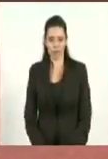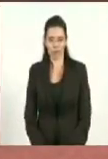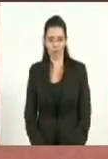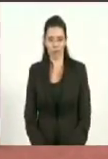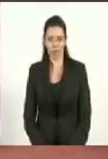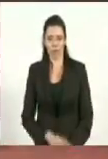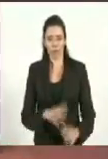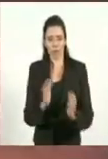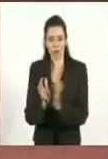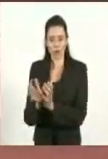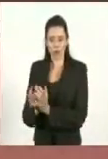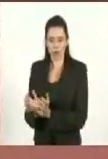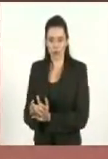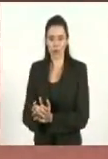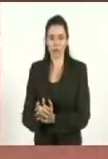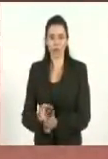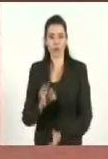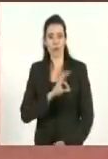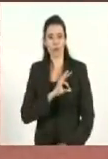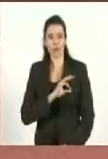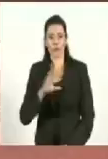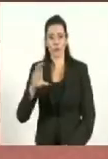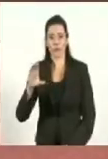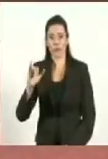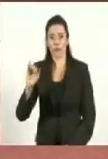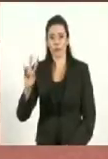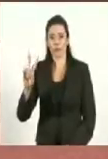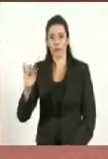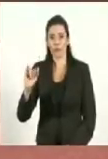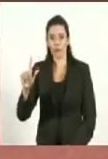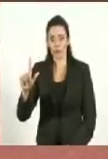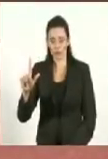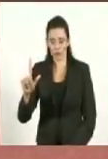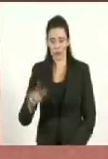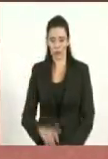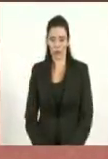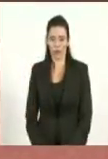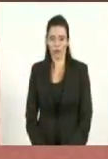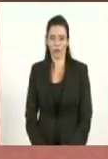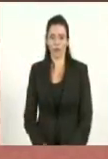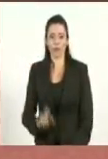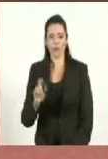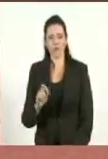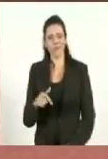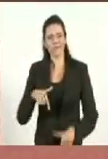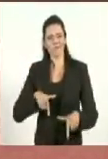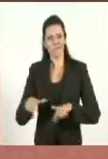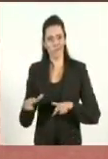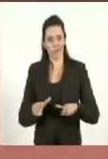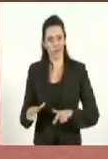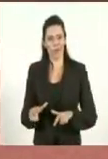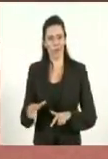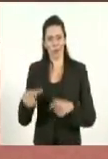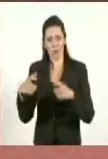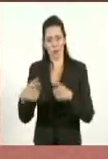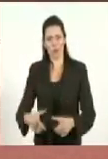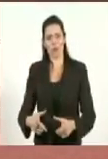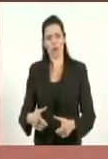das atividades de Polícia Civil possuem natureza insalubre e perigosa para os